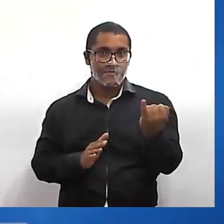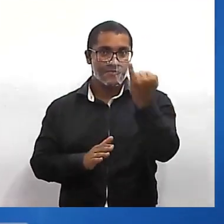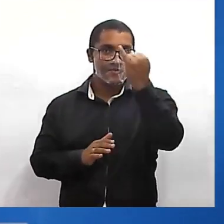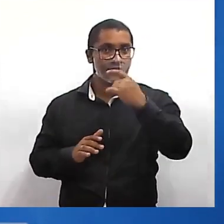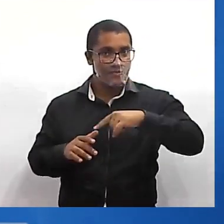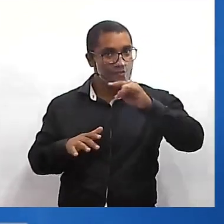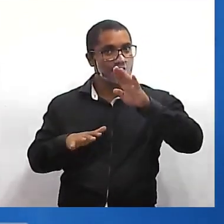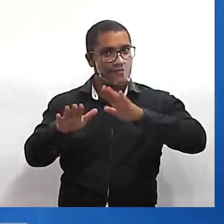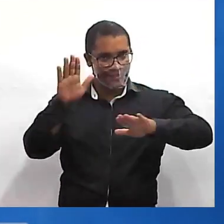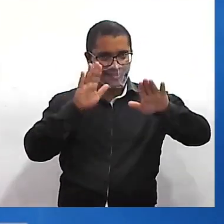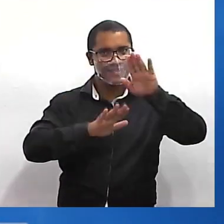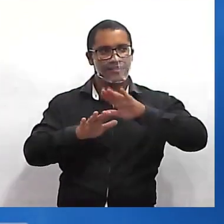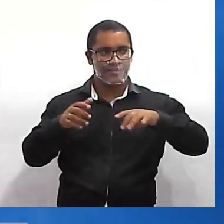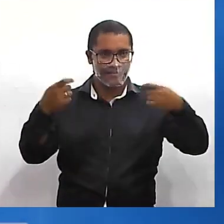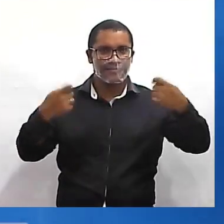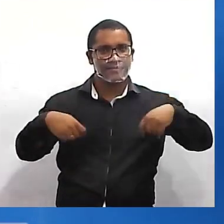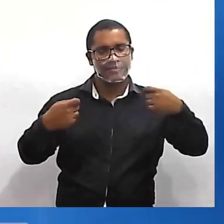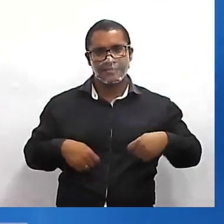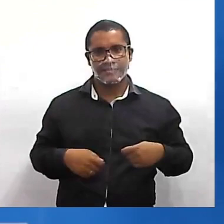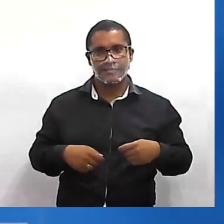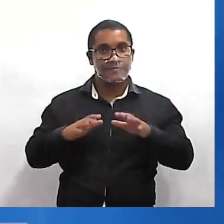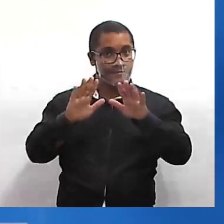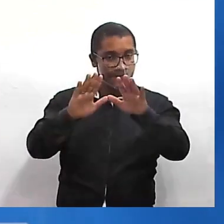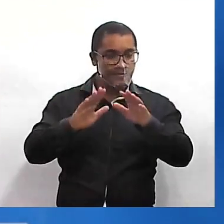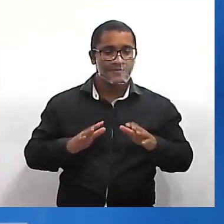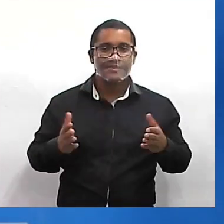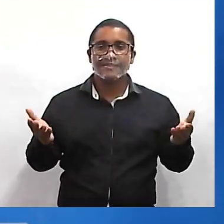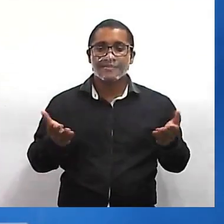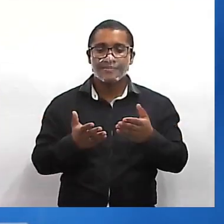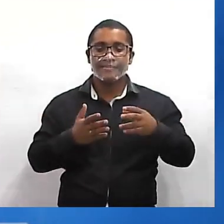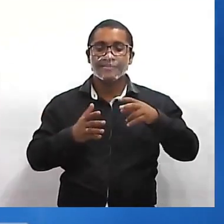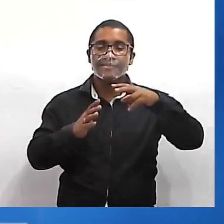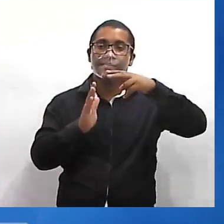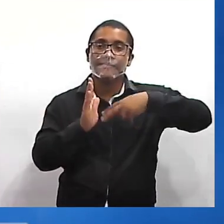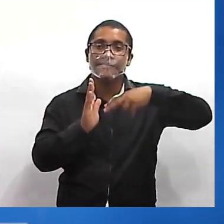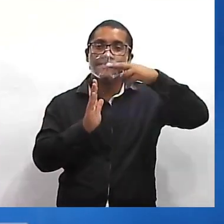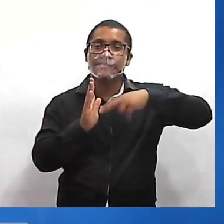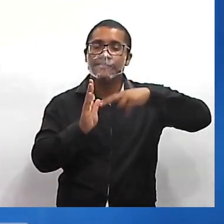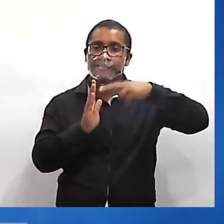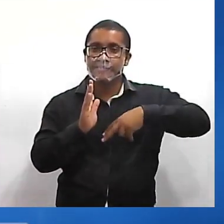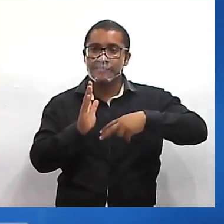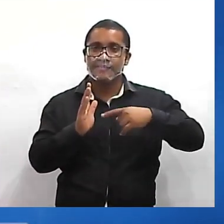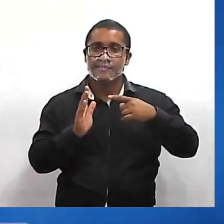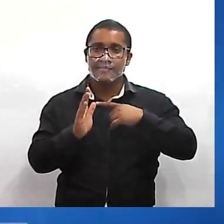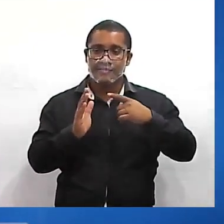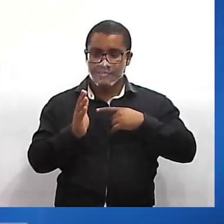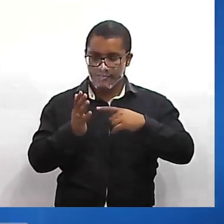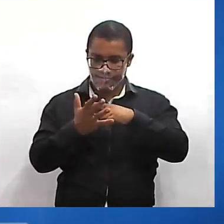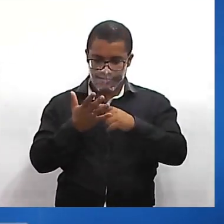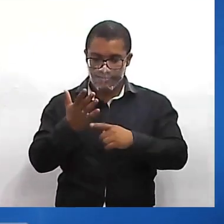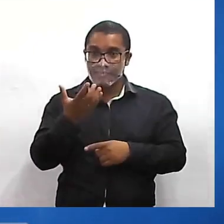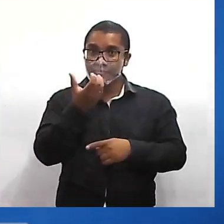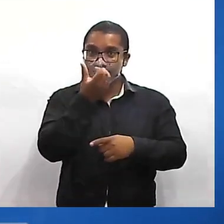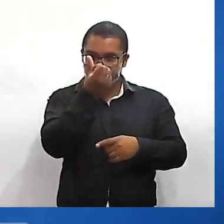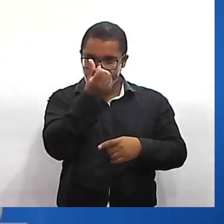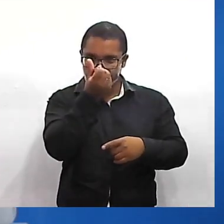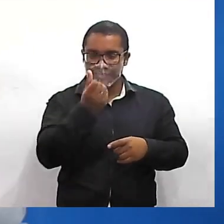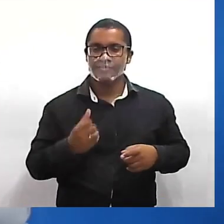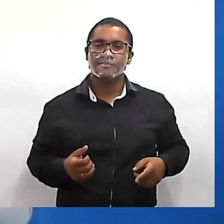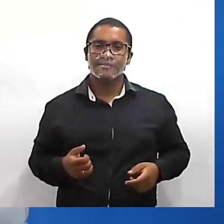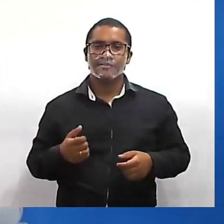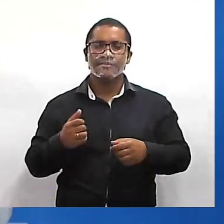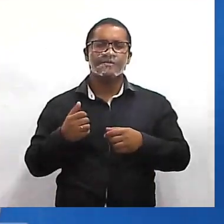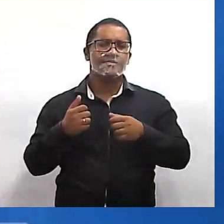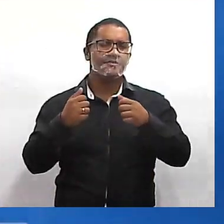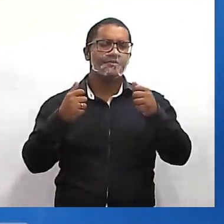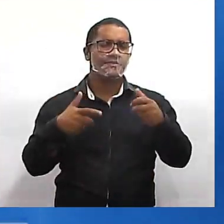sobre isso, né? Então, eu vou começar aqui a ler sobre a 6ª competência, né? Que ela fala o